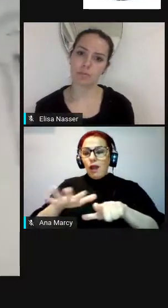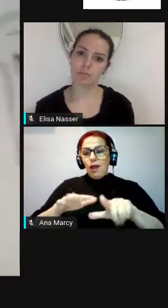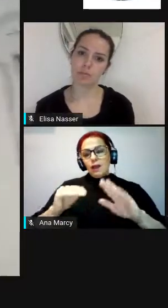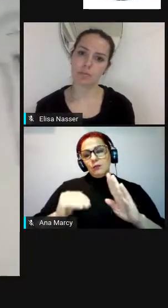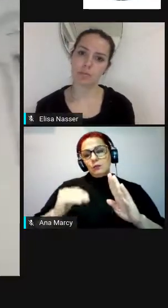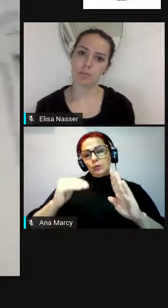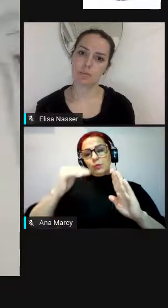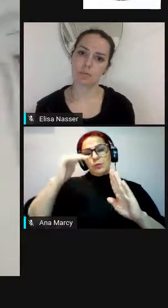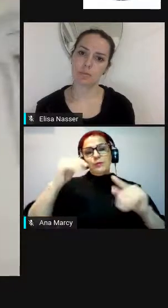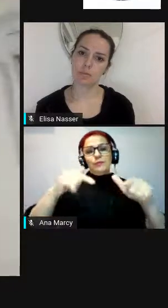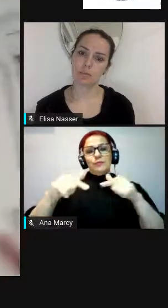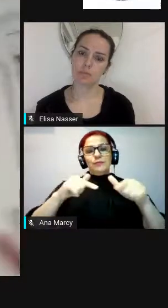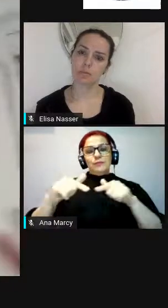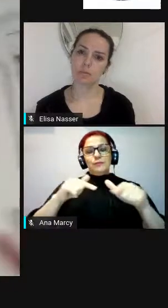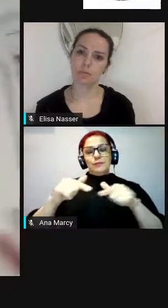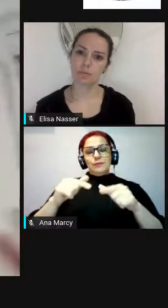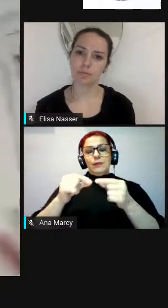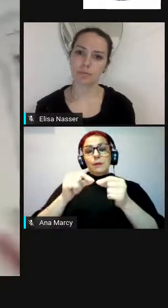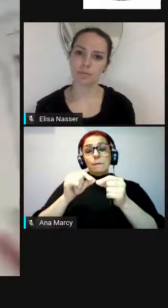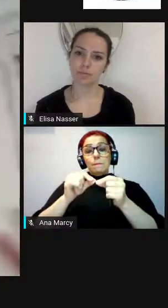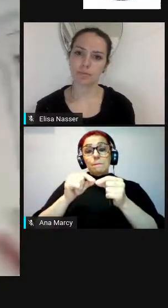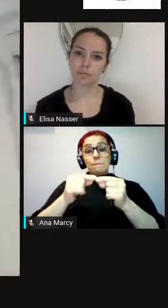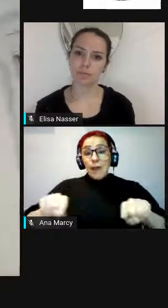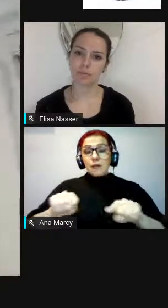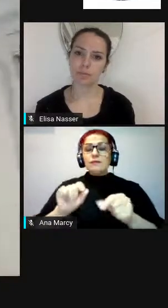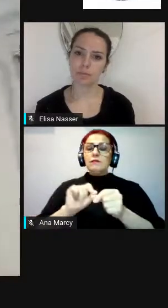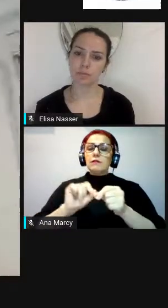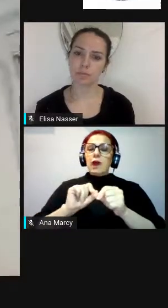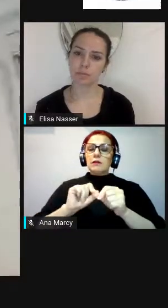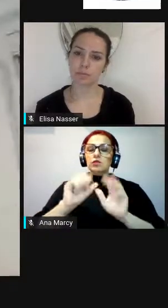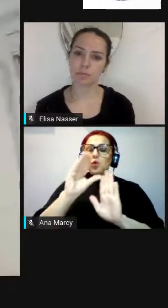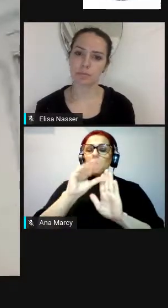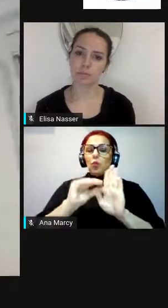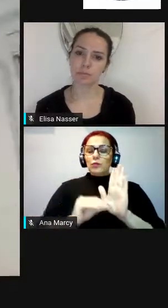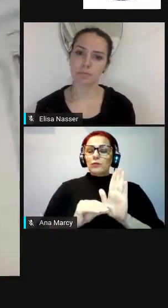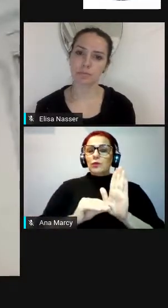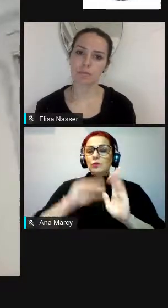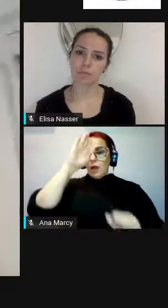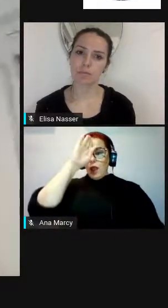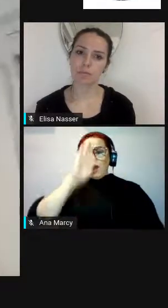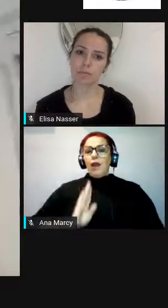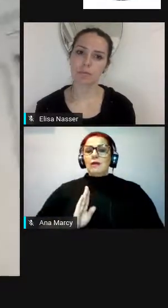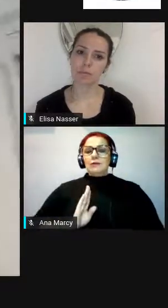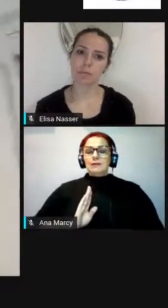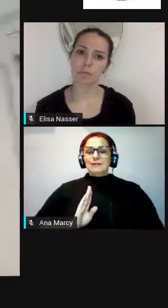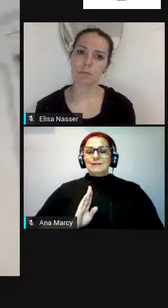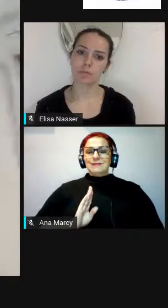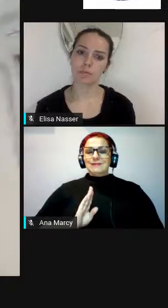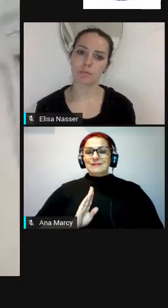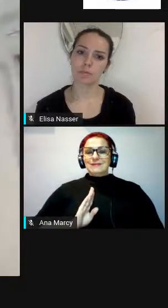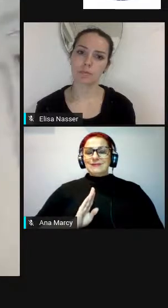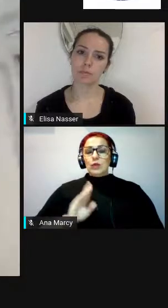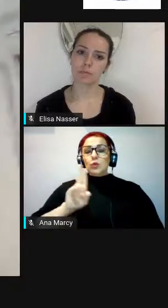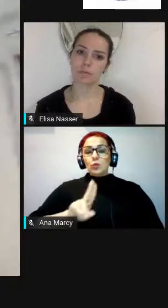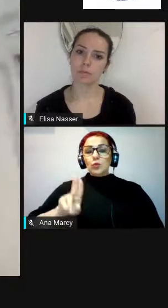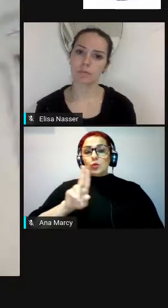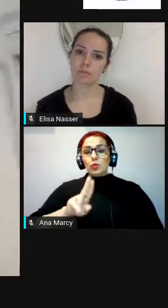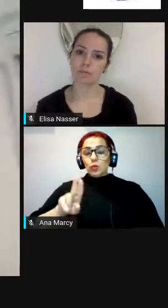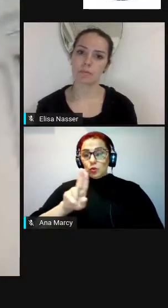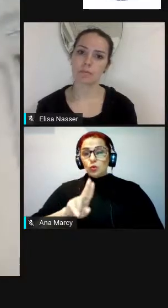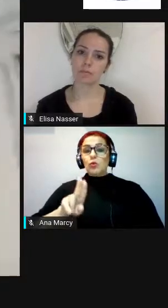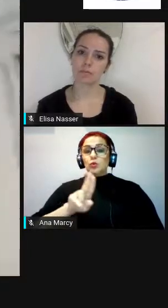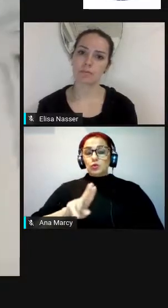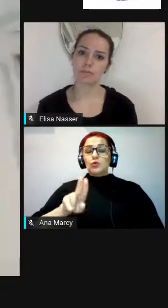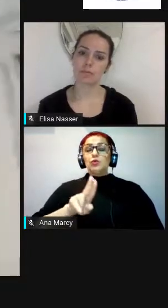isso o que eu faço eu produzo conteúdo gratuito nas redes sociais então eu produto ótimo Instagram no YouTube eu tenho